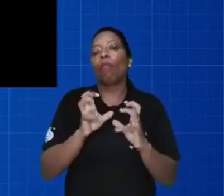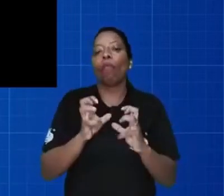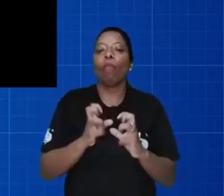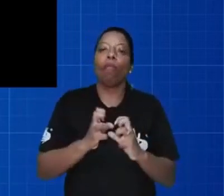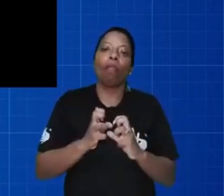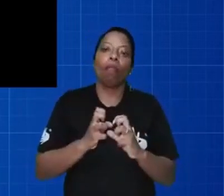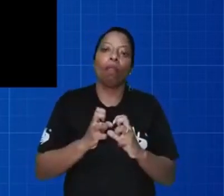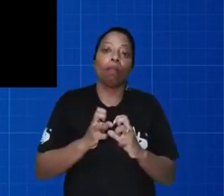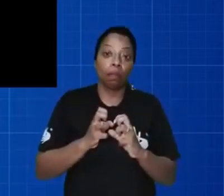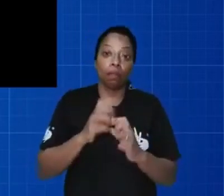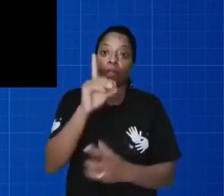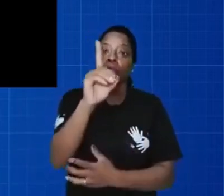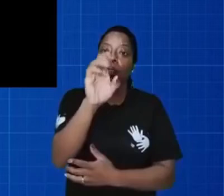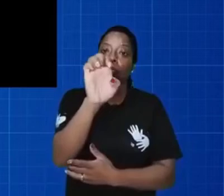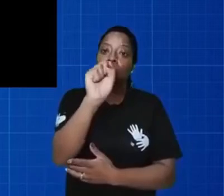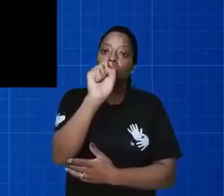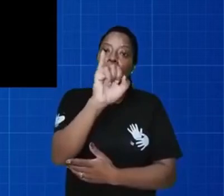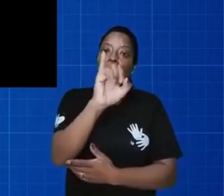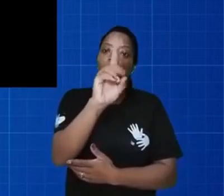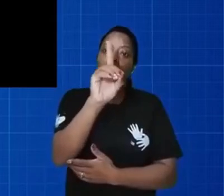são os bebês de 2 e 4 meses.